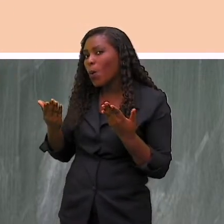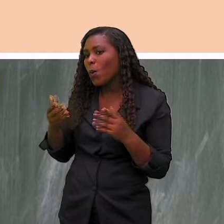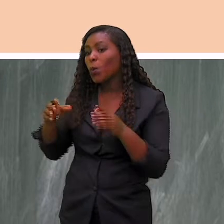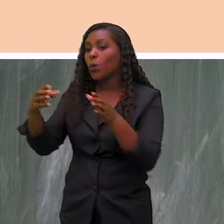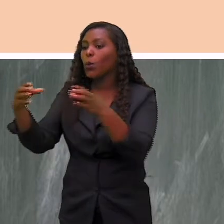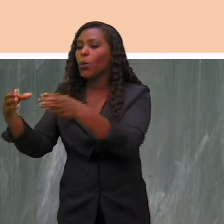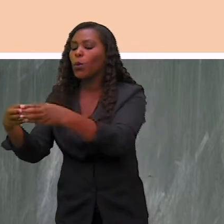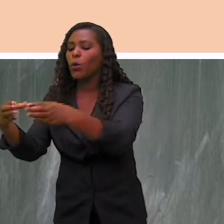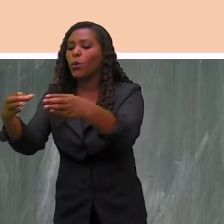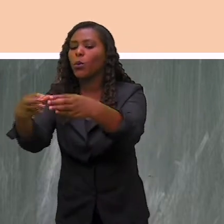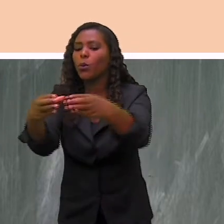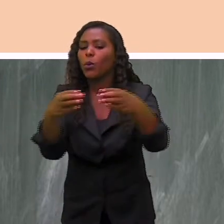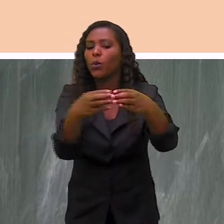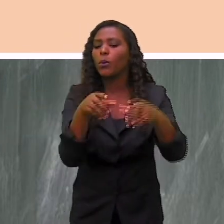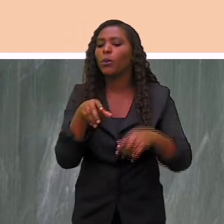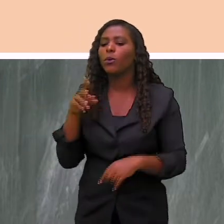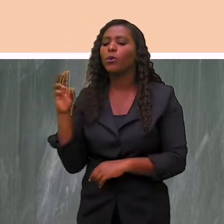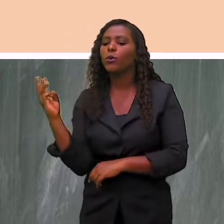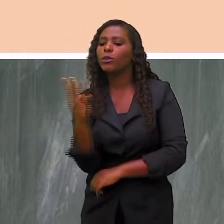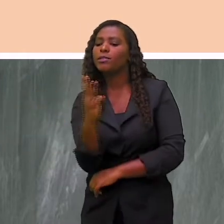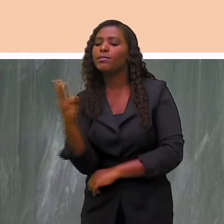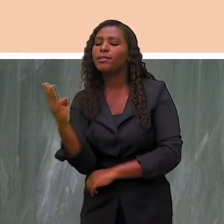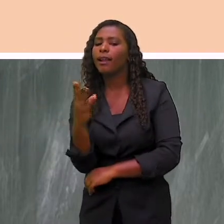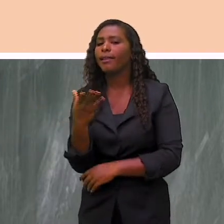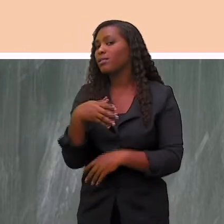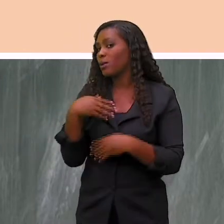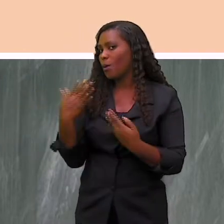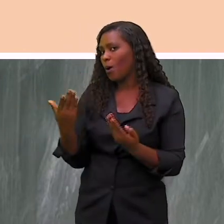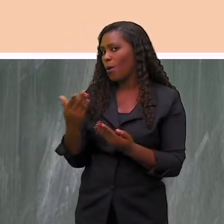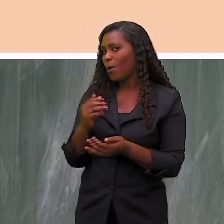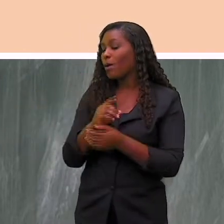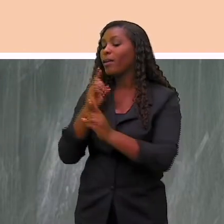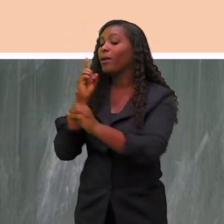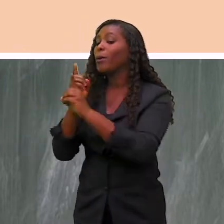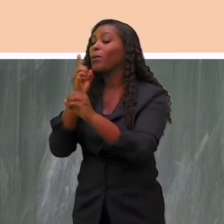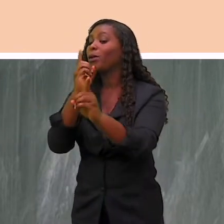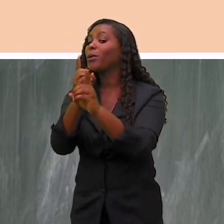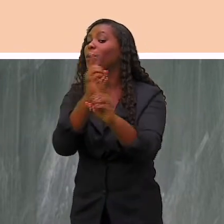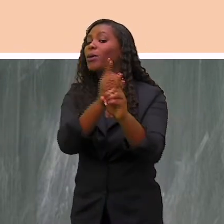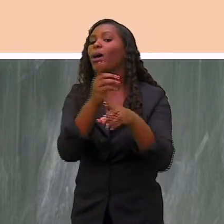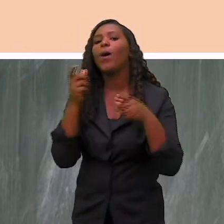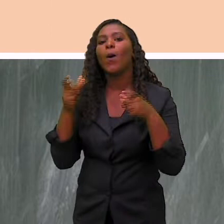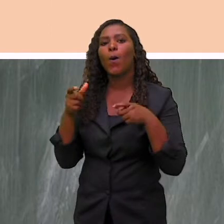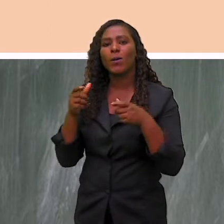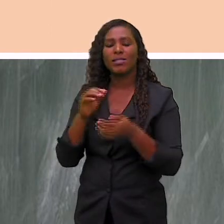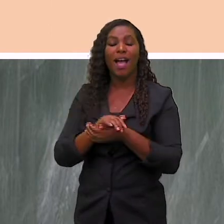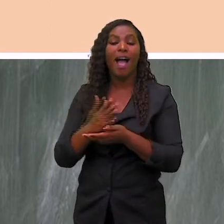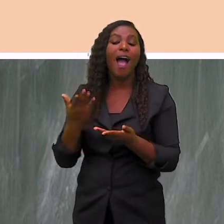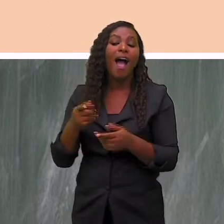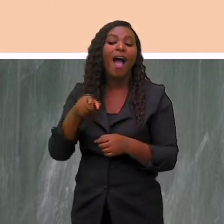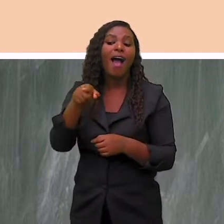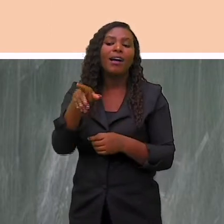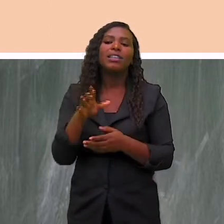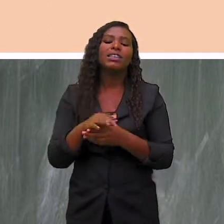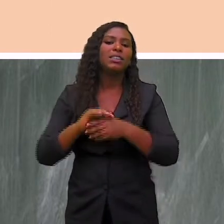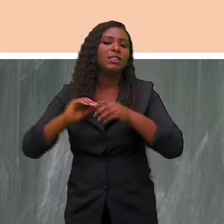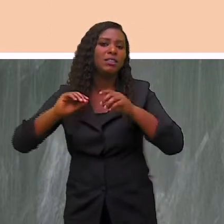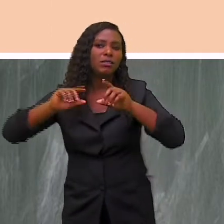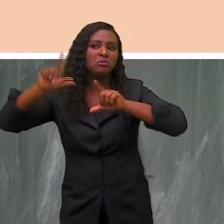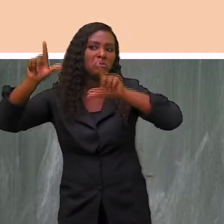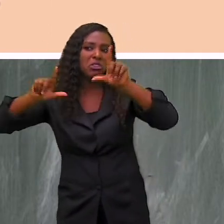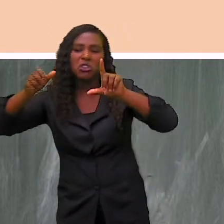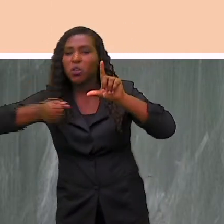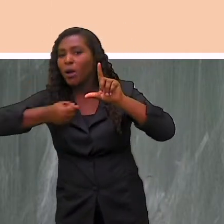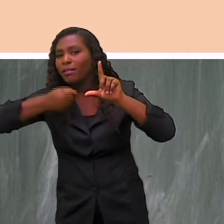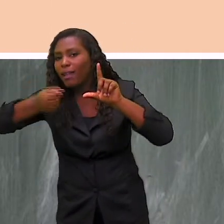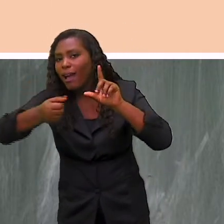pertence? Onde a gente pode encontrar um artigo de opinião? Isso mesmo, em jornais, revistas. Então, ele faz